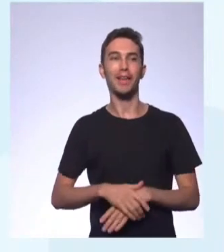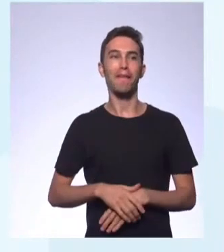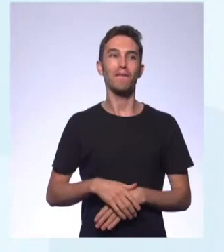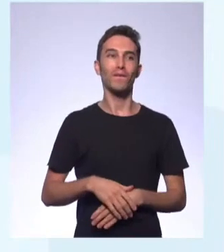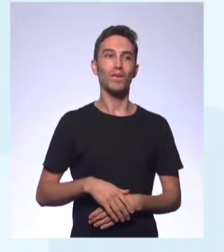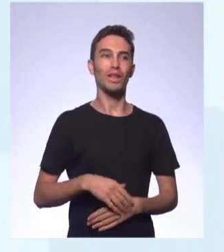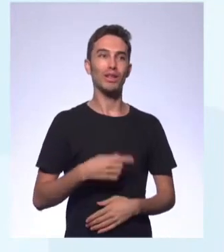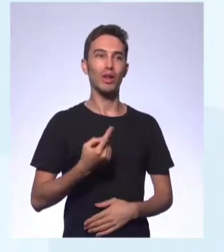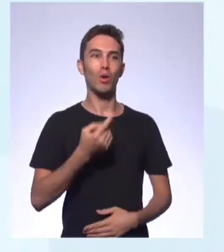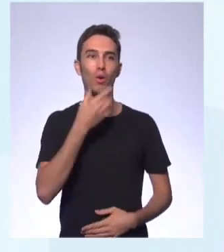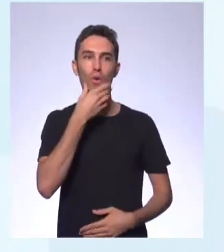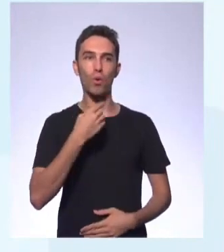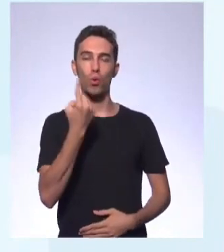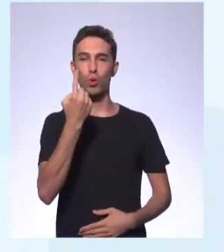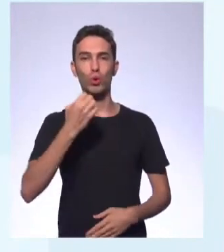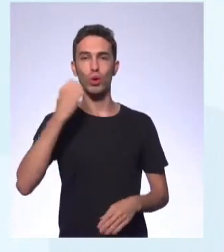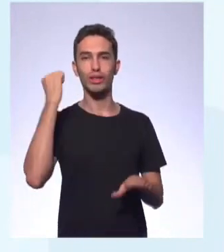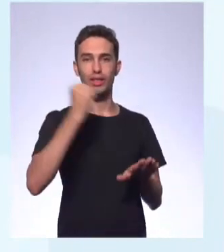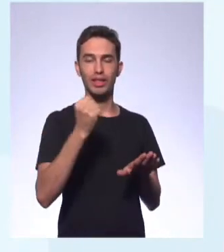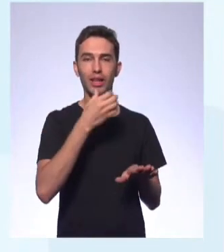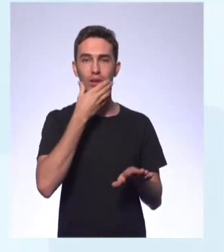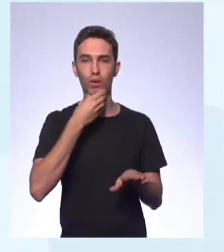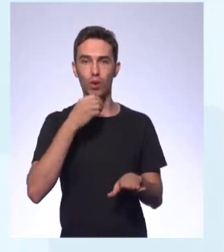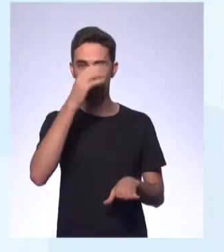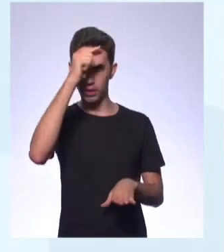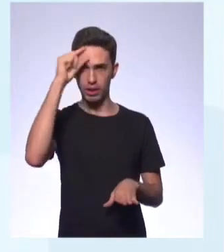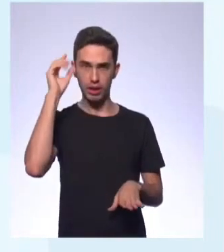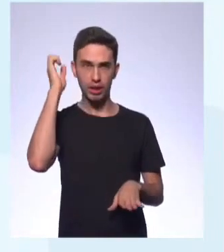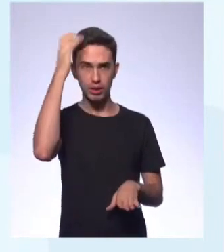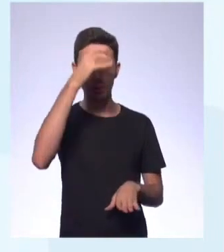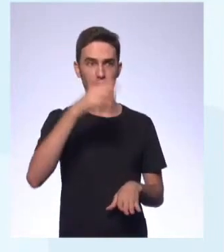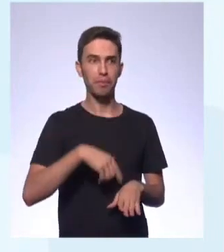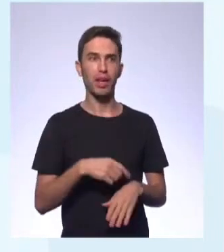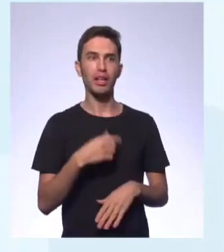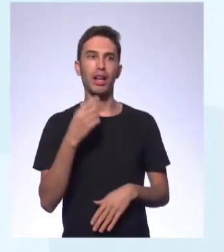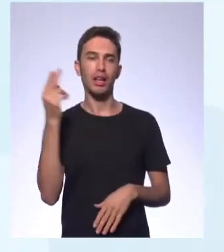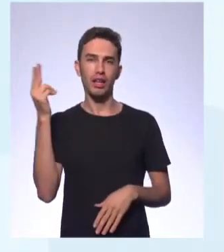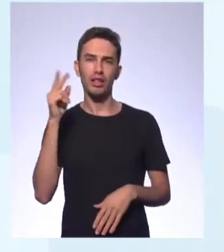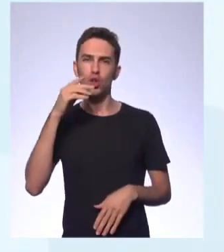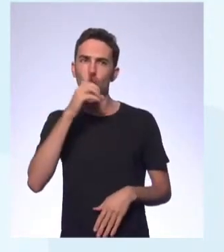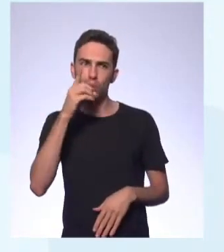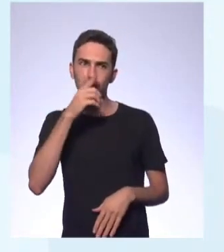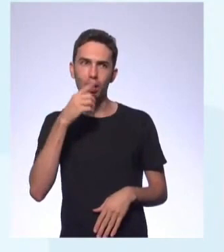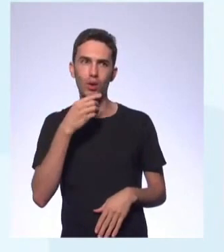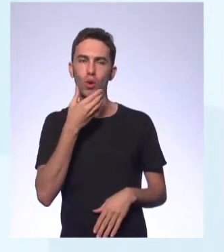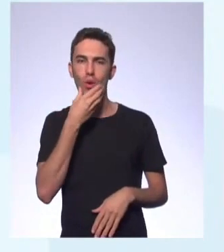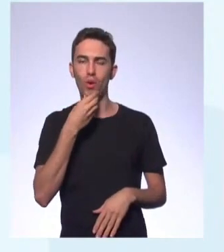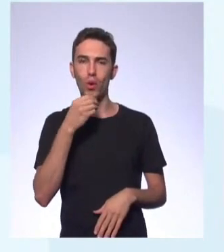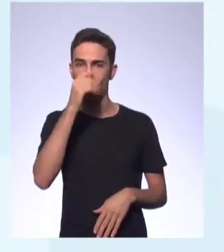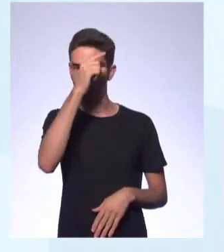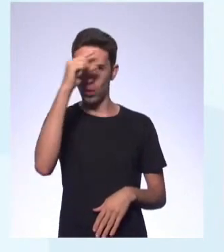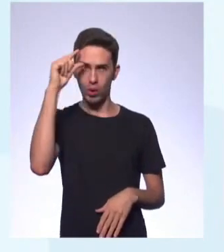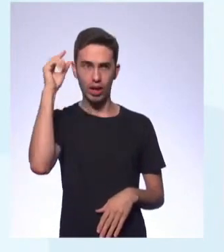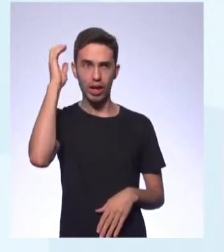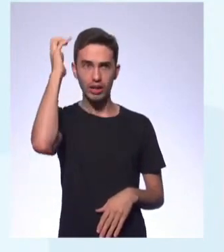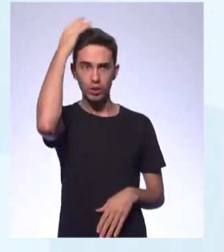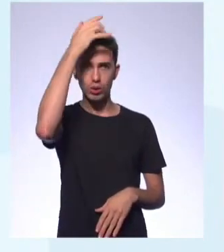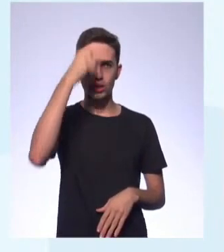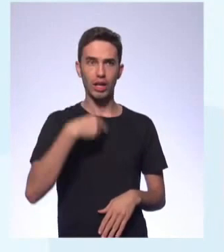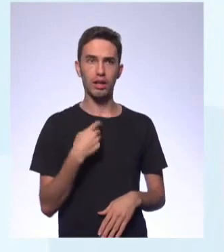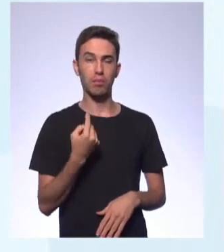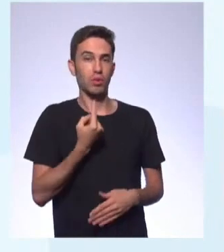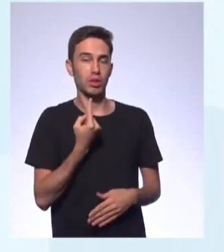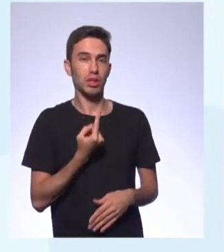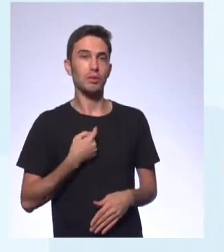assassinato de Cazuza, a segunda parte de Lima Barreto. Naquele domingo, o Cazuza, para os íntimos, foi fazer a visita habitual a